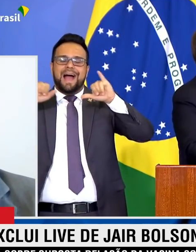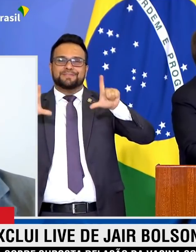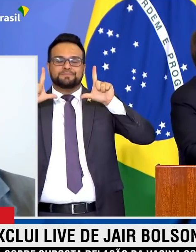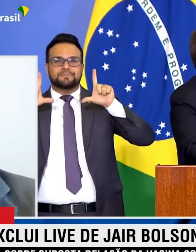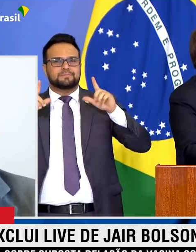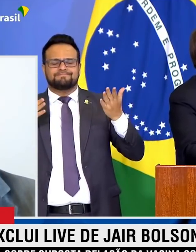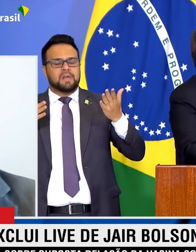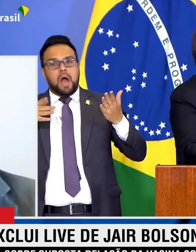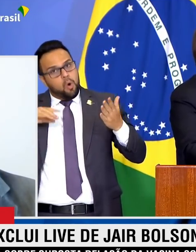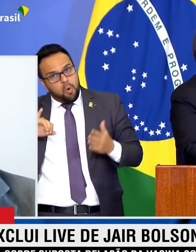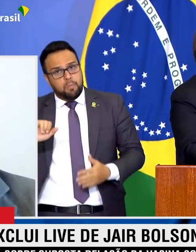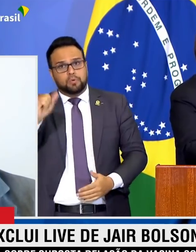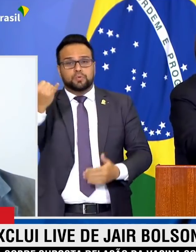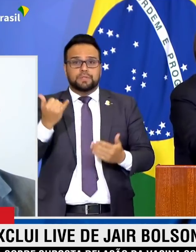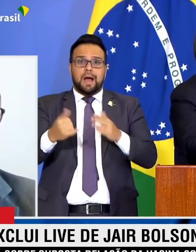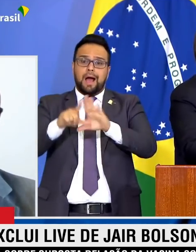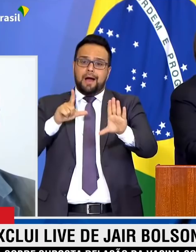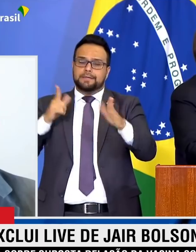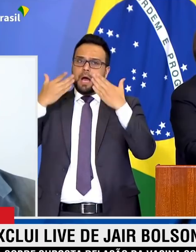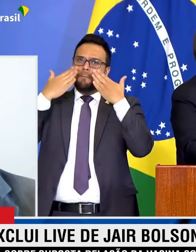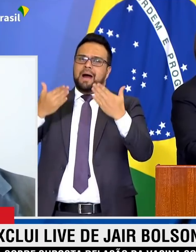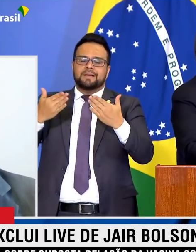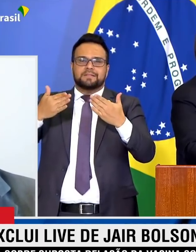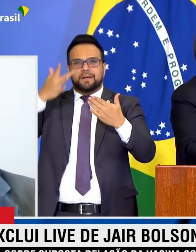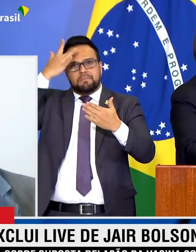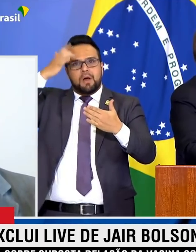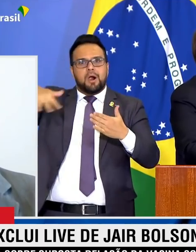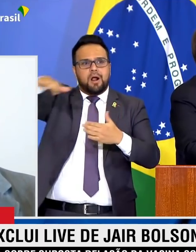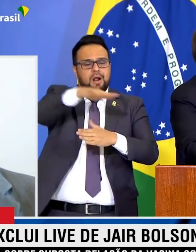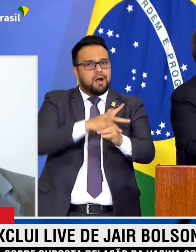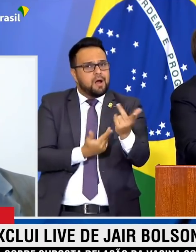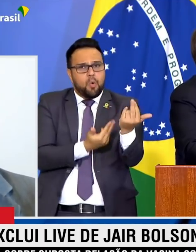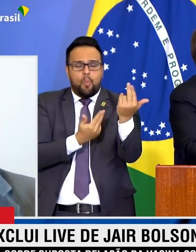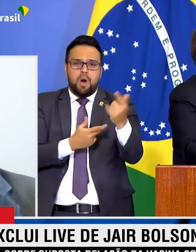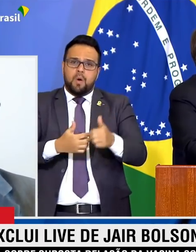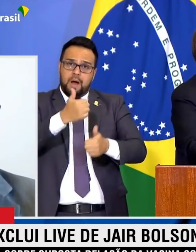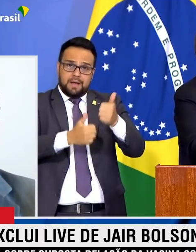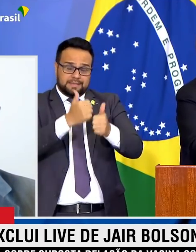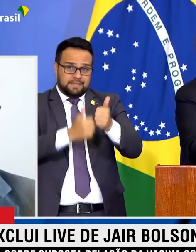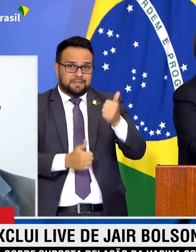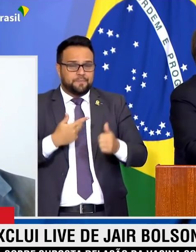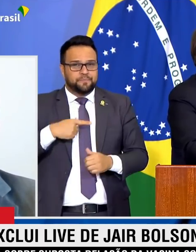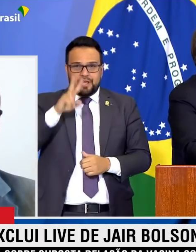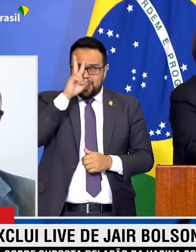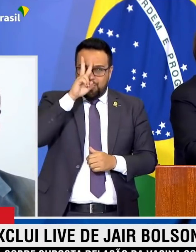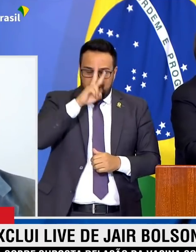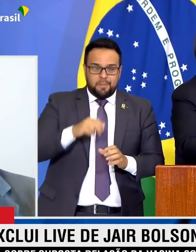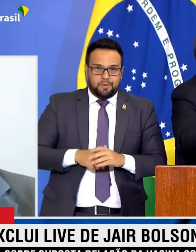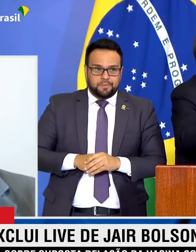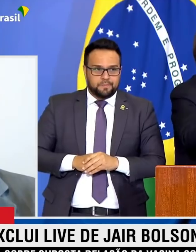extremamente delicado e se você for pesquisar ali existe o estudo meu remoto que